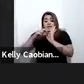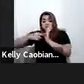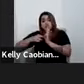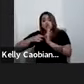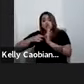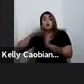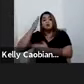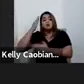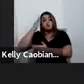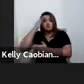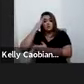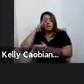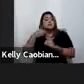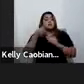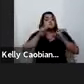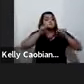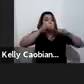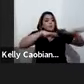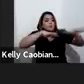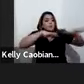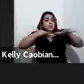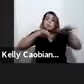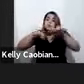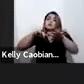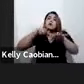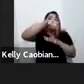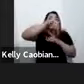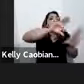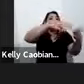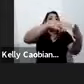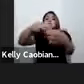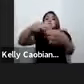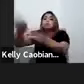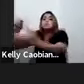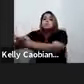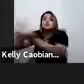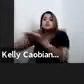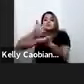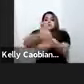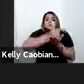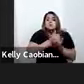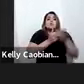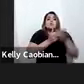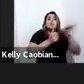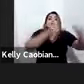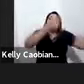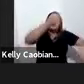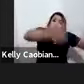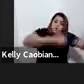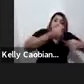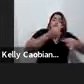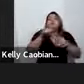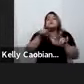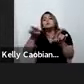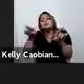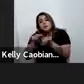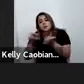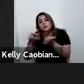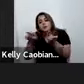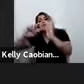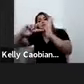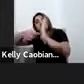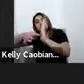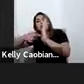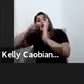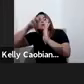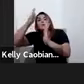de apoios na sociedade, no mundo político, no movimento sindical brasileiro e internacional.